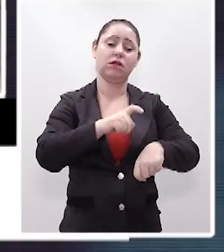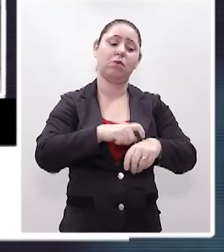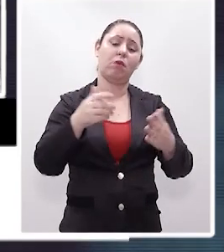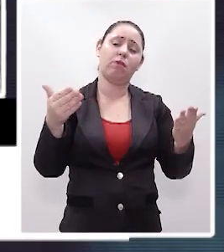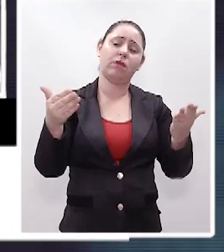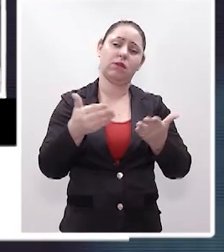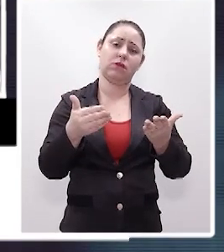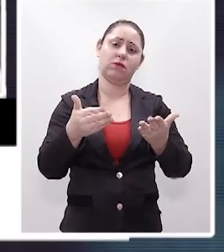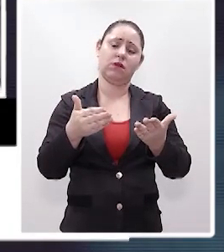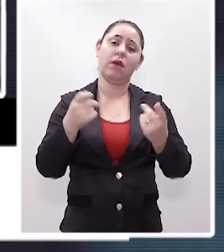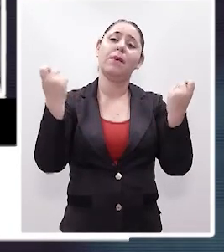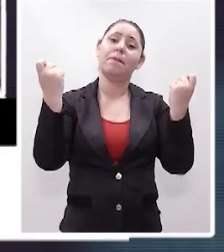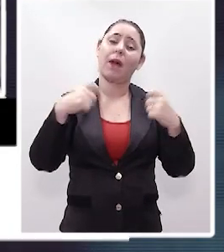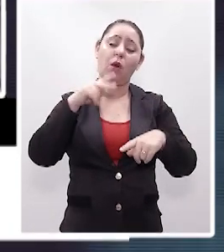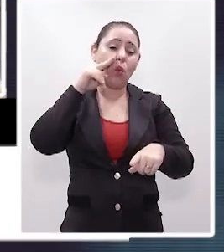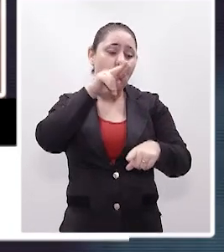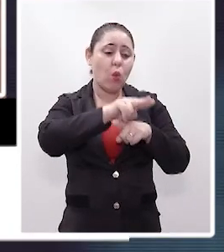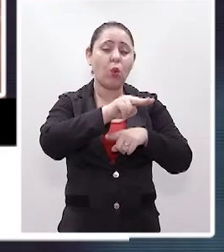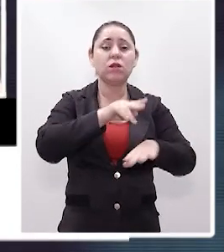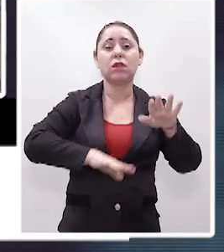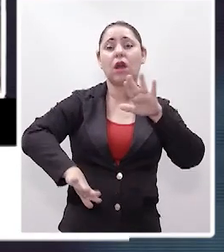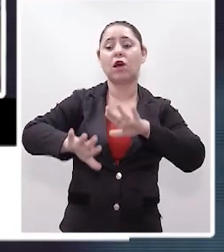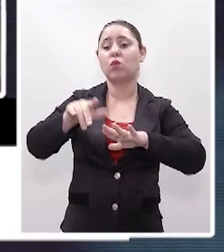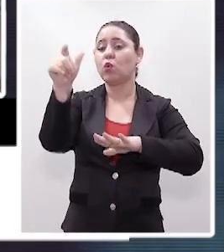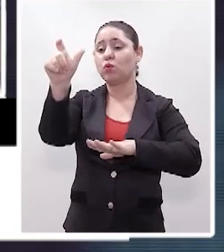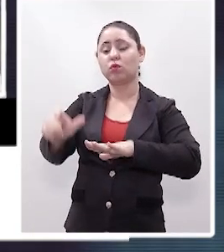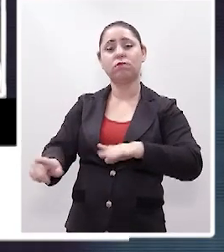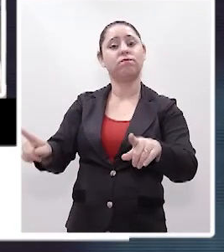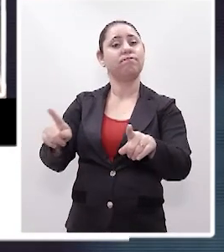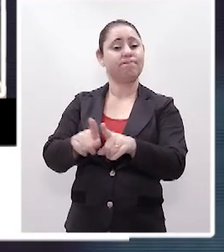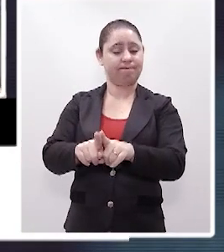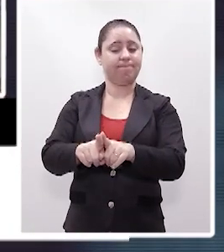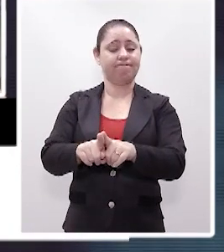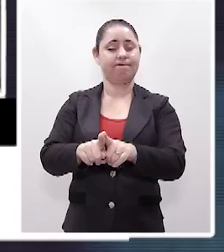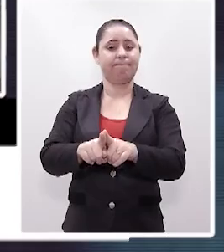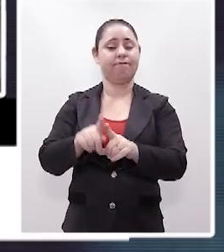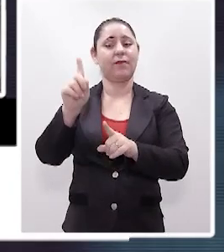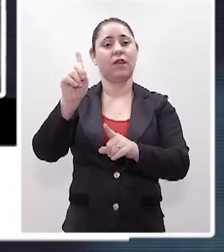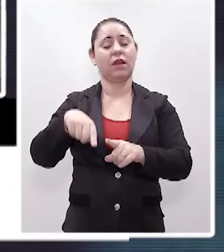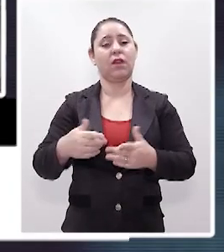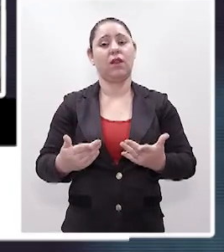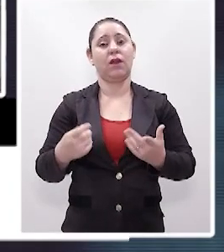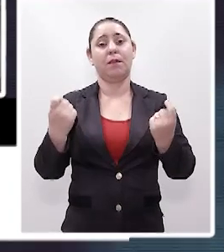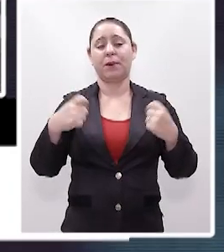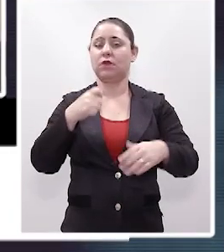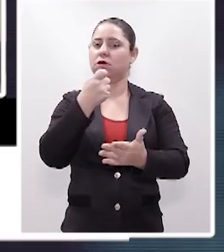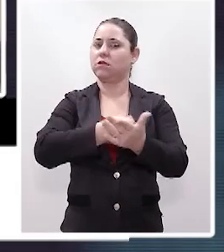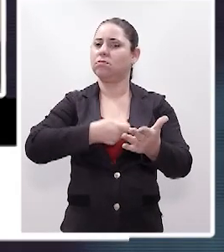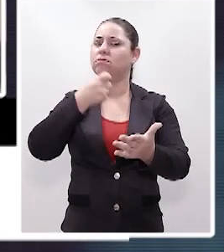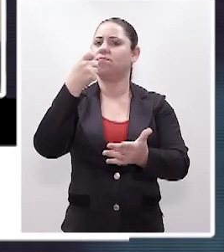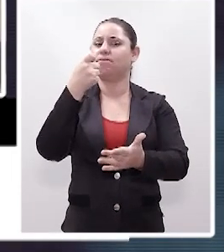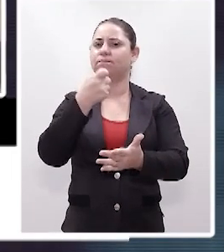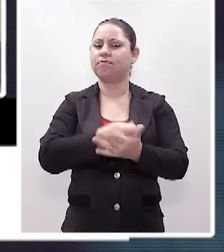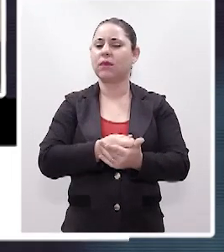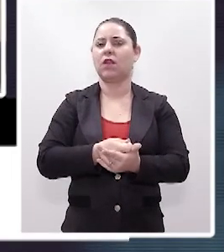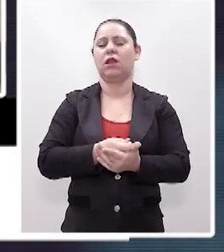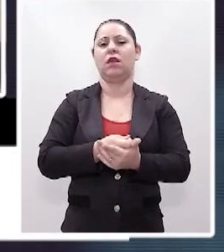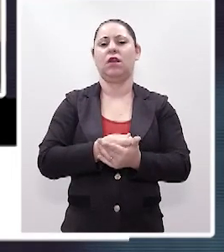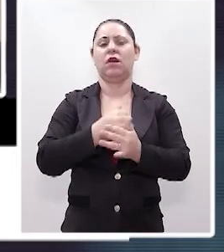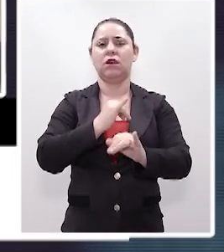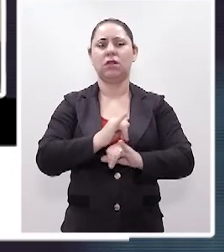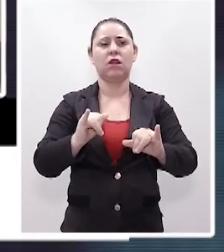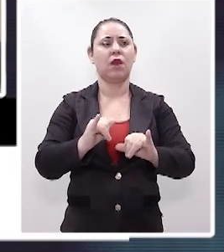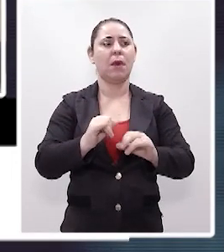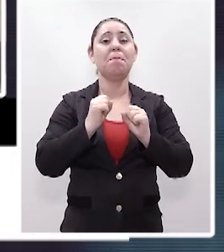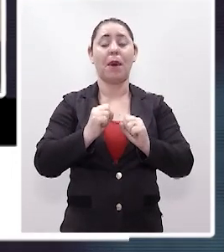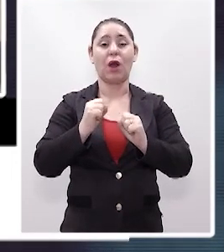nesse momento, você tem que se cuidar e cuidar do próximo. Então, assim, eu tenho que bater sempre nessa tecla, que né? Ela fala,